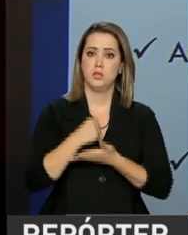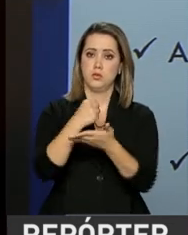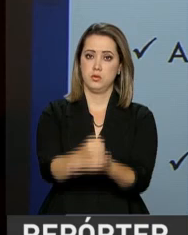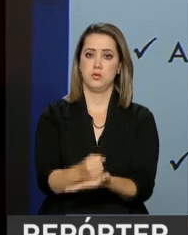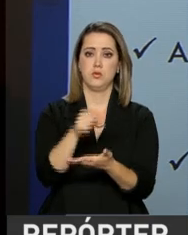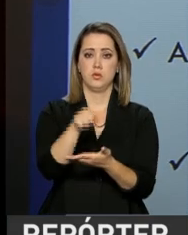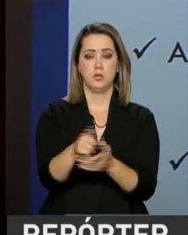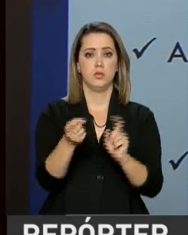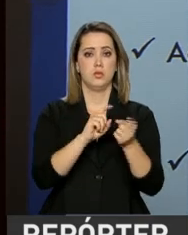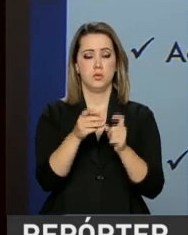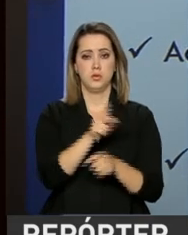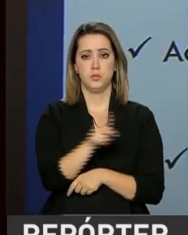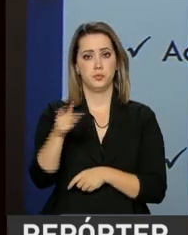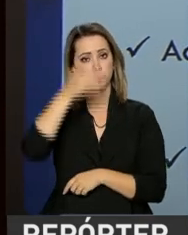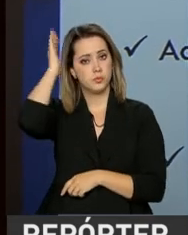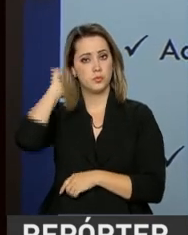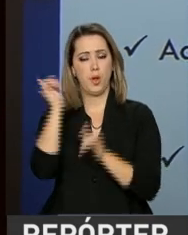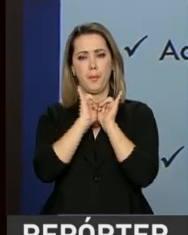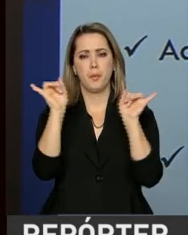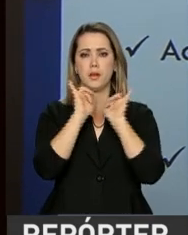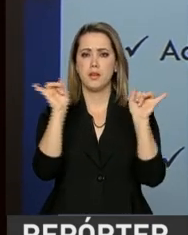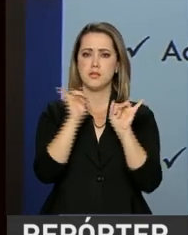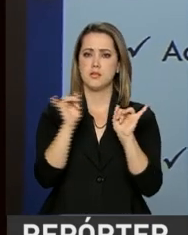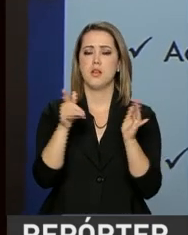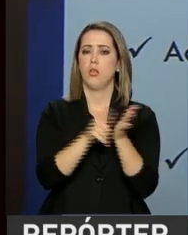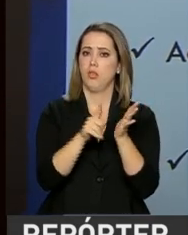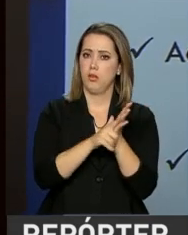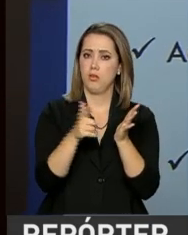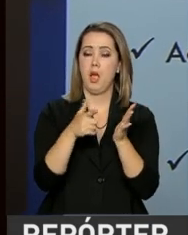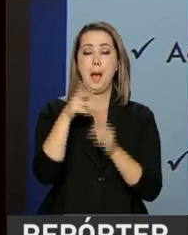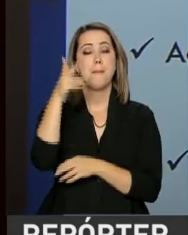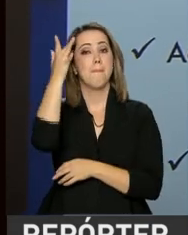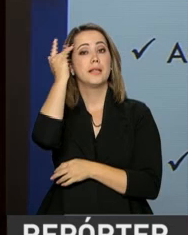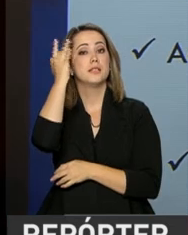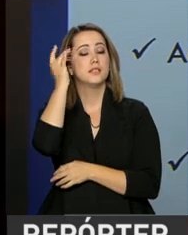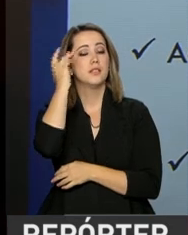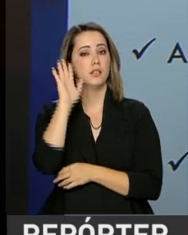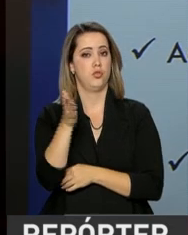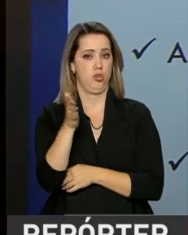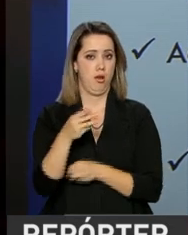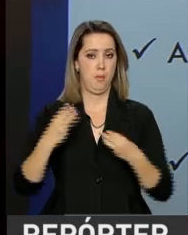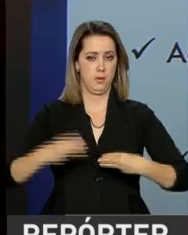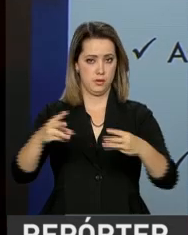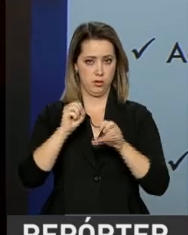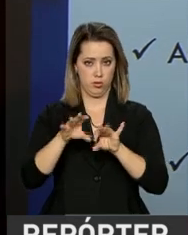do presidente temer a publicação da portaria será feita amanhã pelo ministério da educação